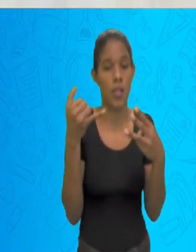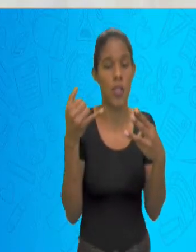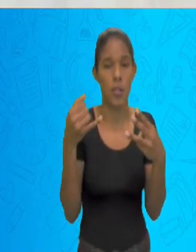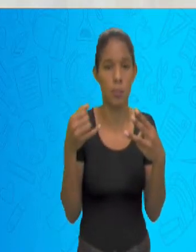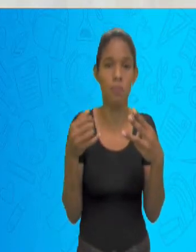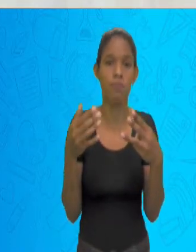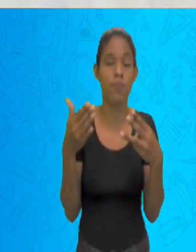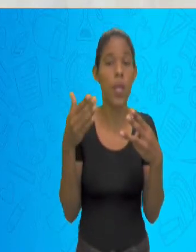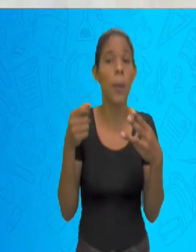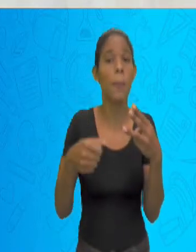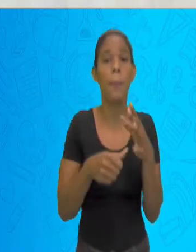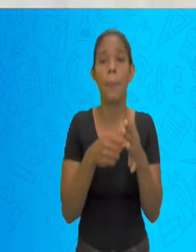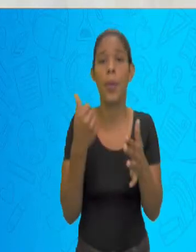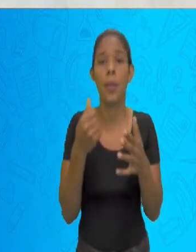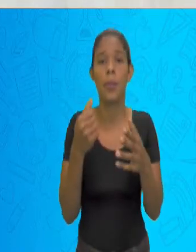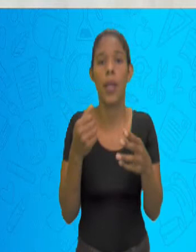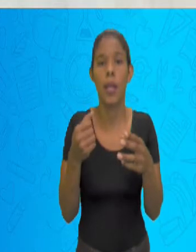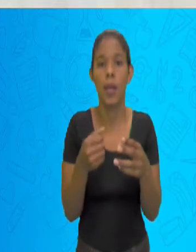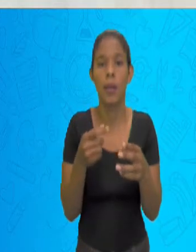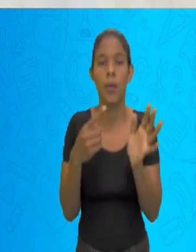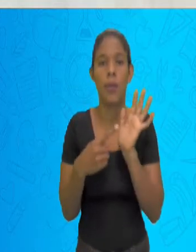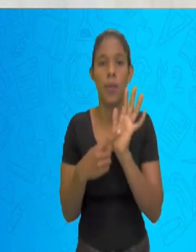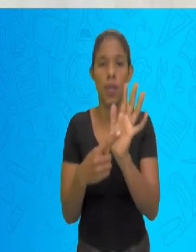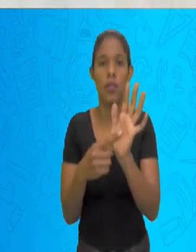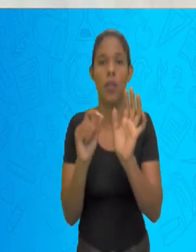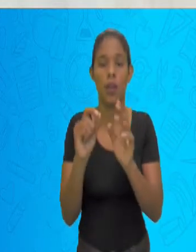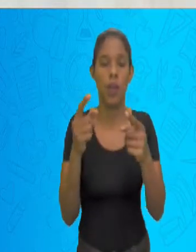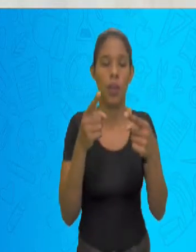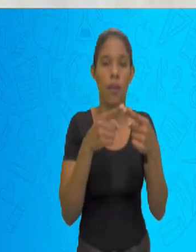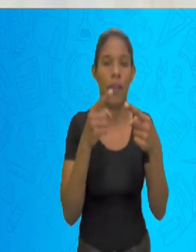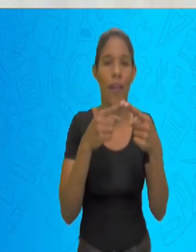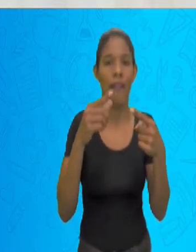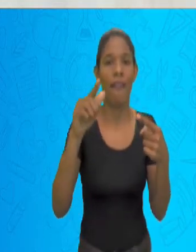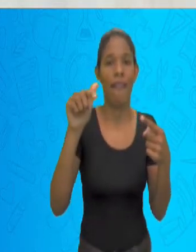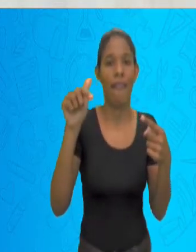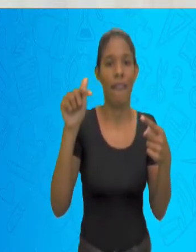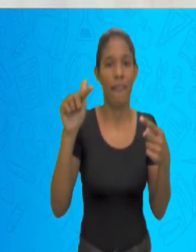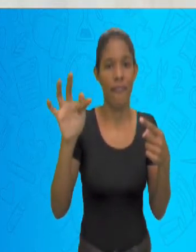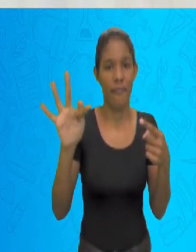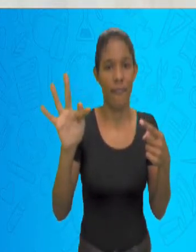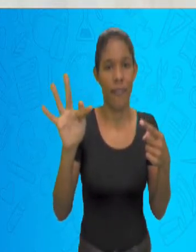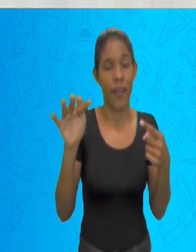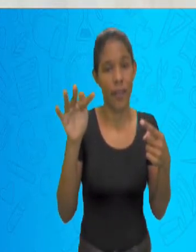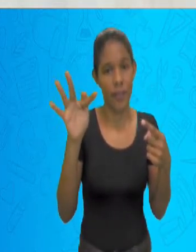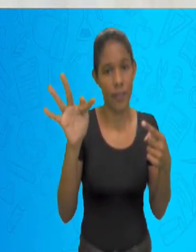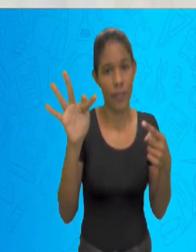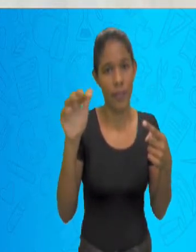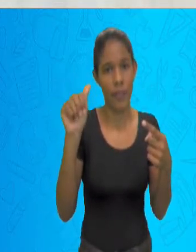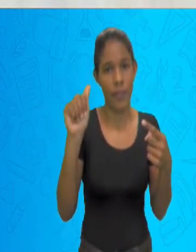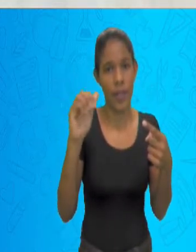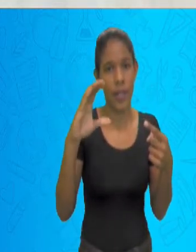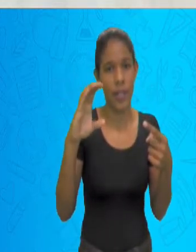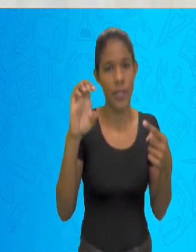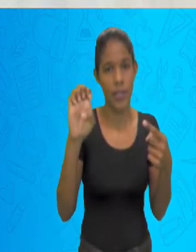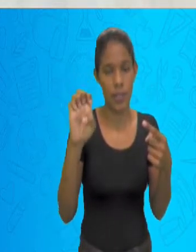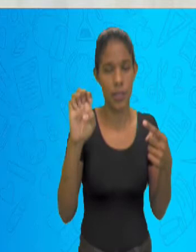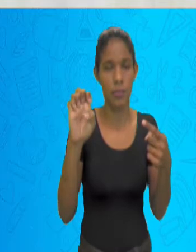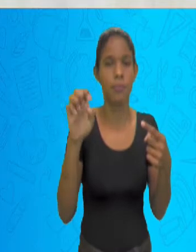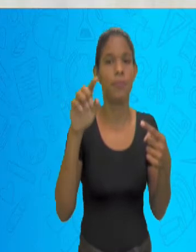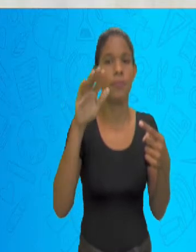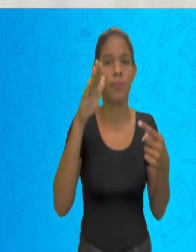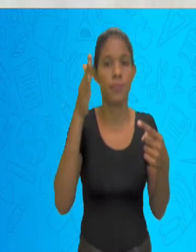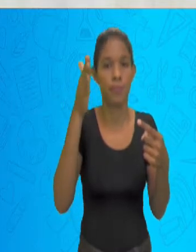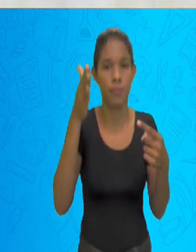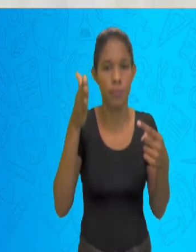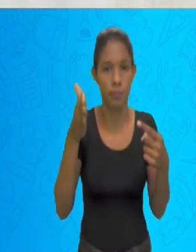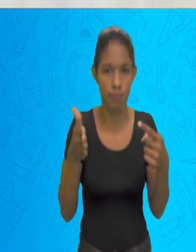as faces. As faces dessa caixa que eu estou aqui, olha, são retangulares. Eu costumo dizer que é a